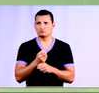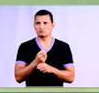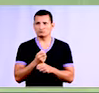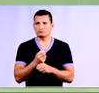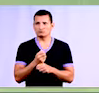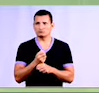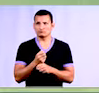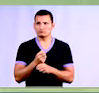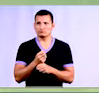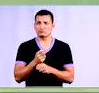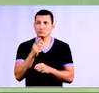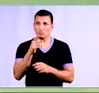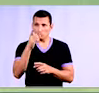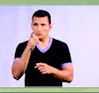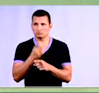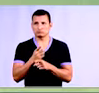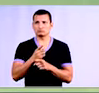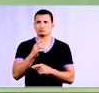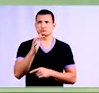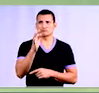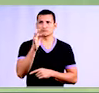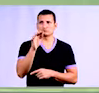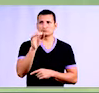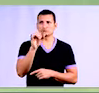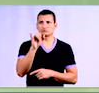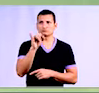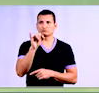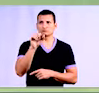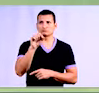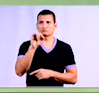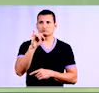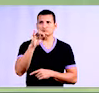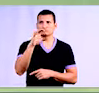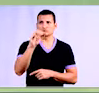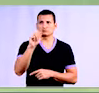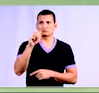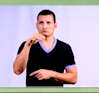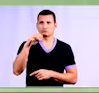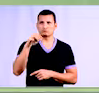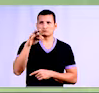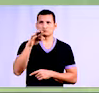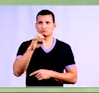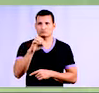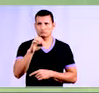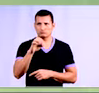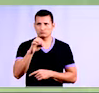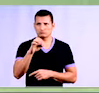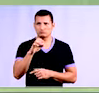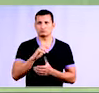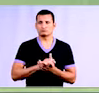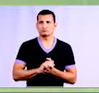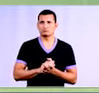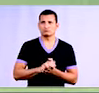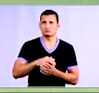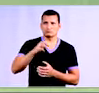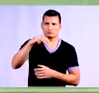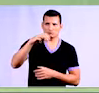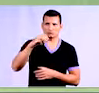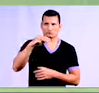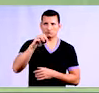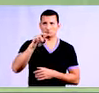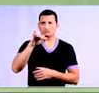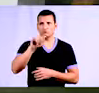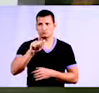localizado fisicamente. Não é isso, professor? A memória principal, ela organiza